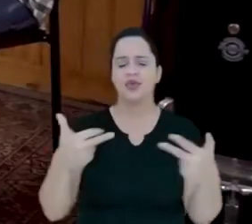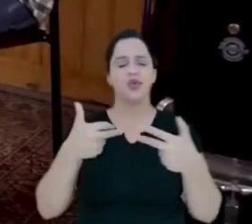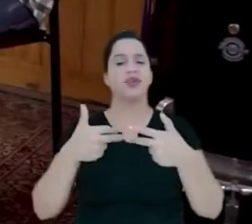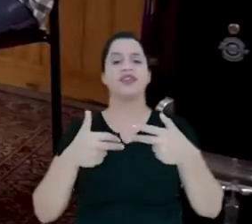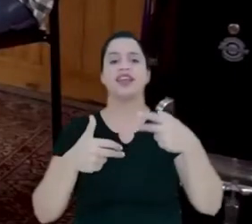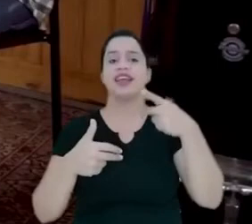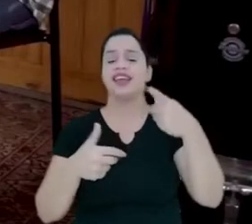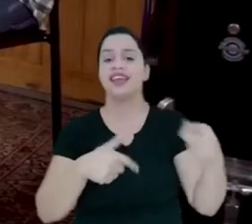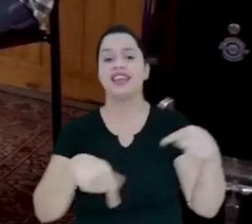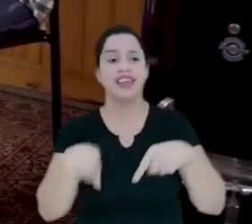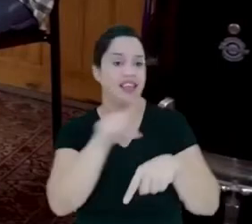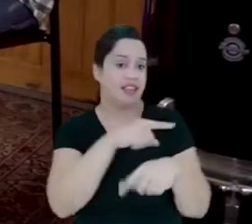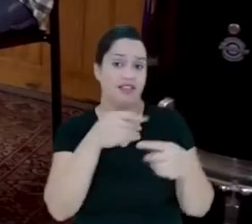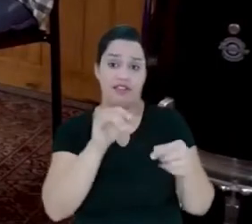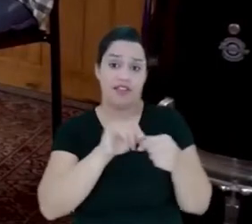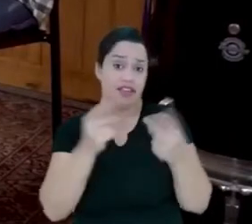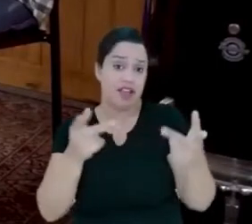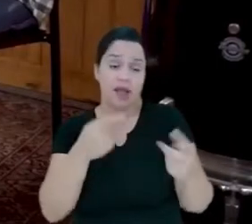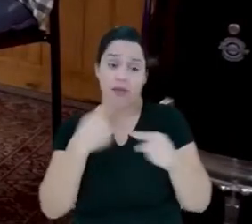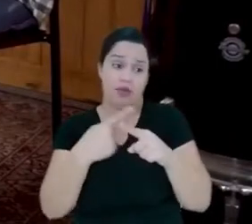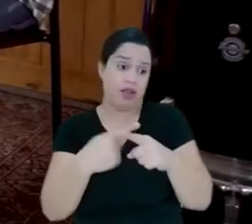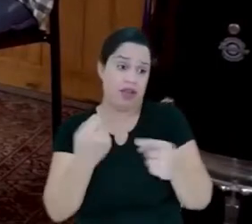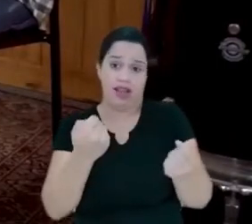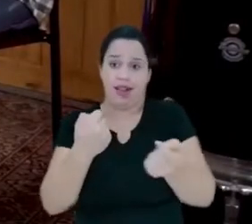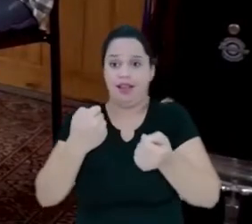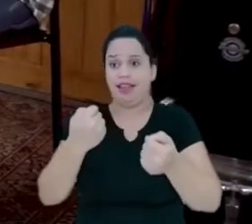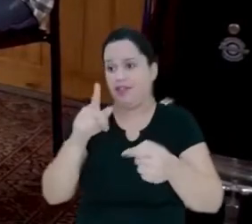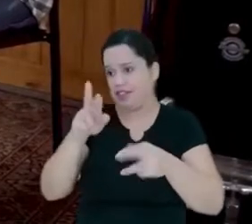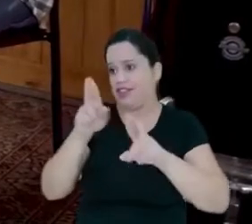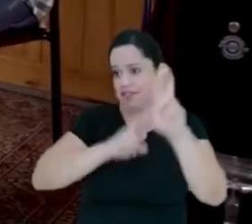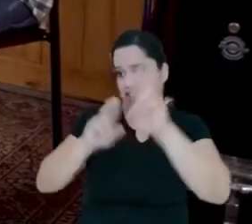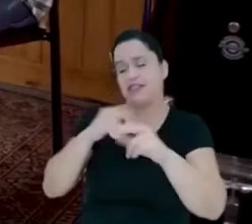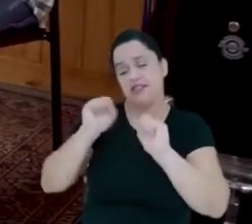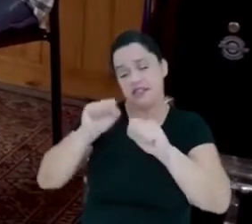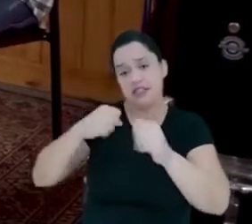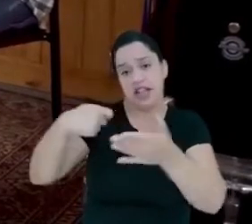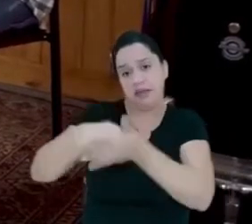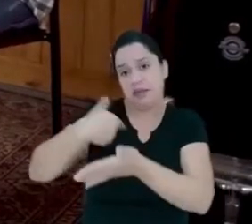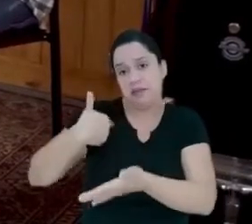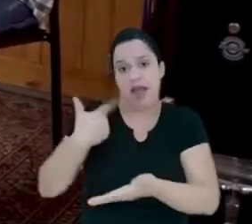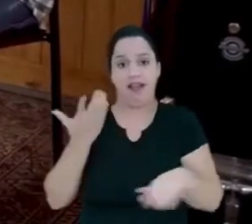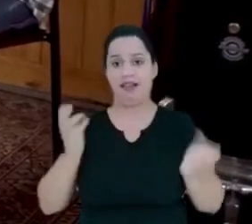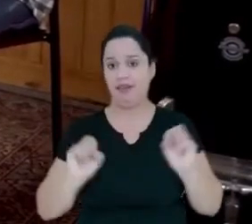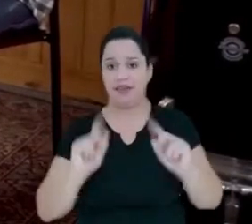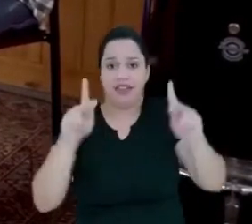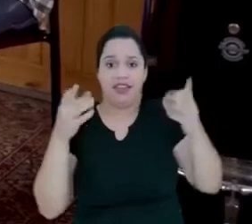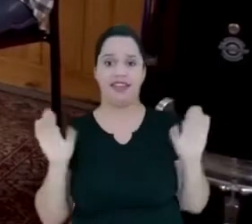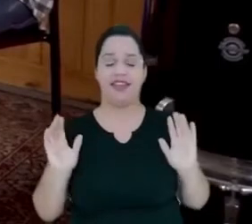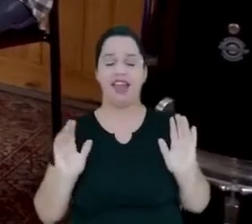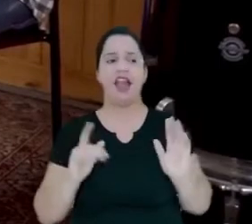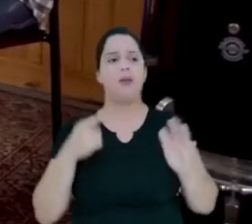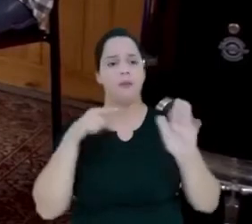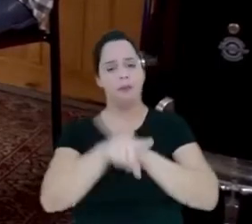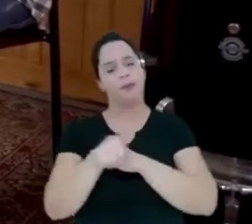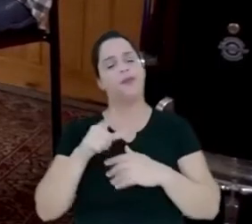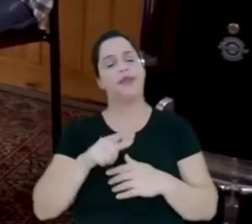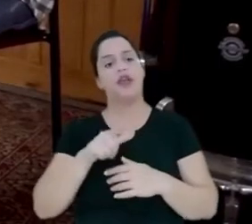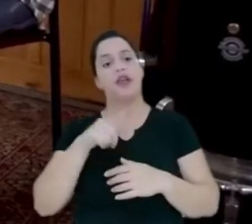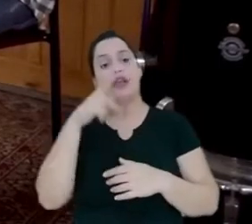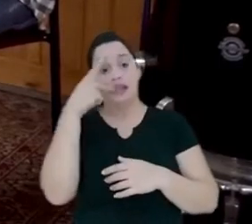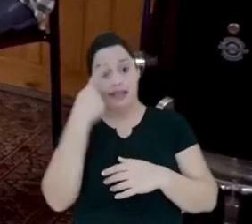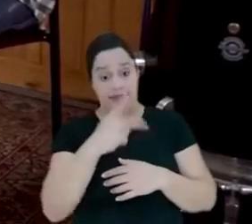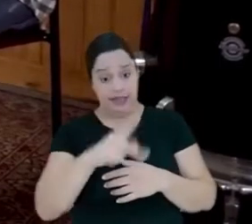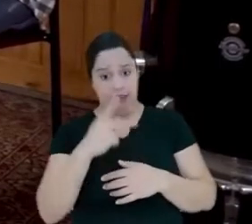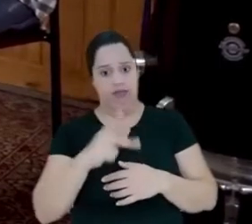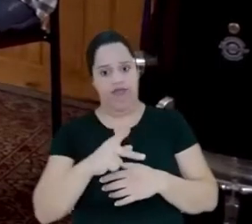ele. Não, porque ela me paga pra fazer o trabalho, né? Então, ela te paga pra fazer o trabalho, beleza. Tem um limite seu,